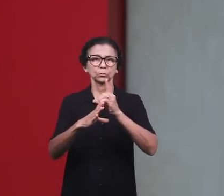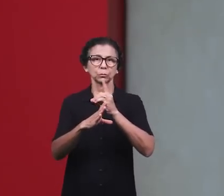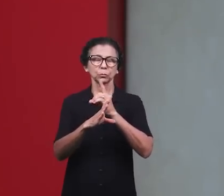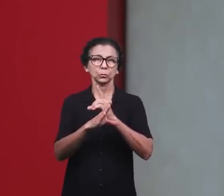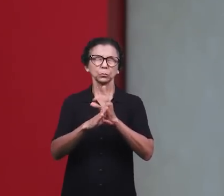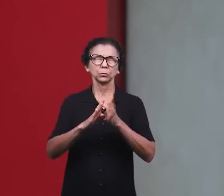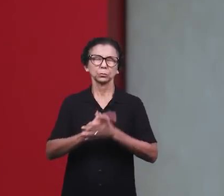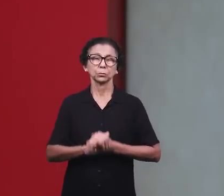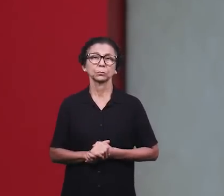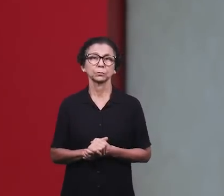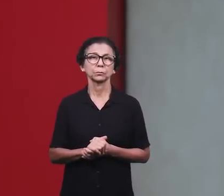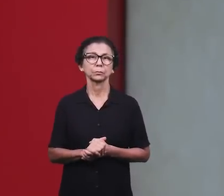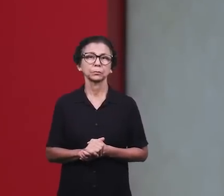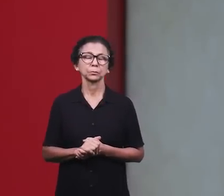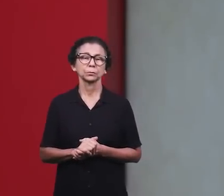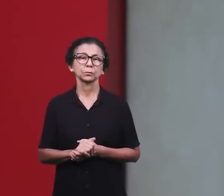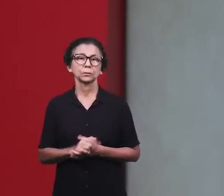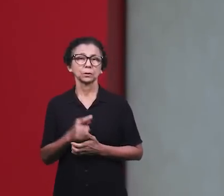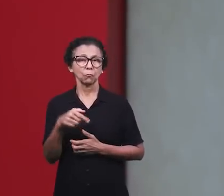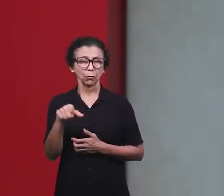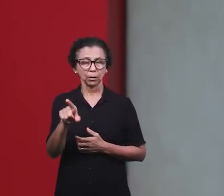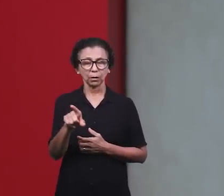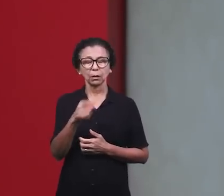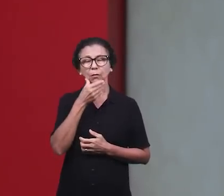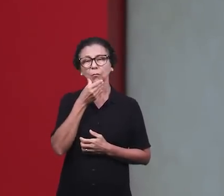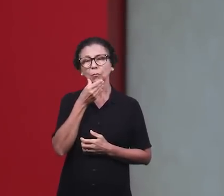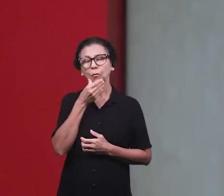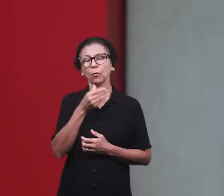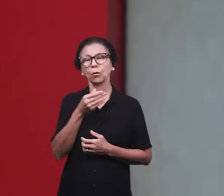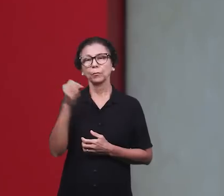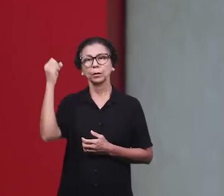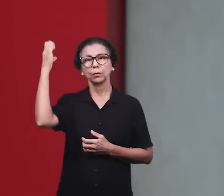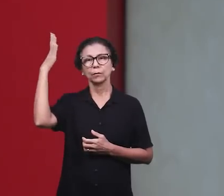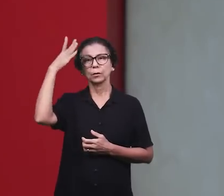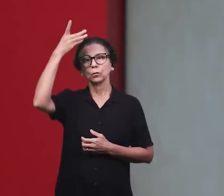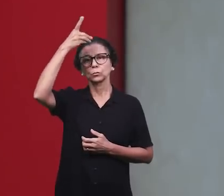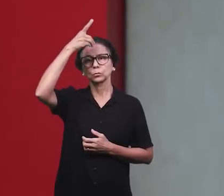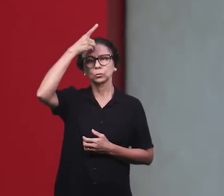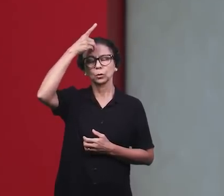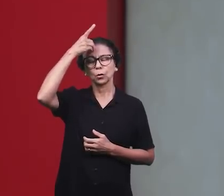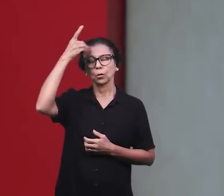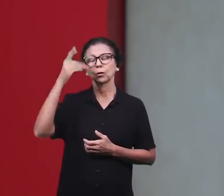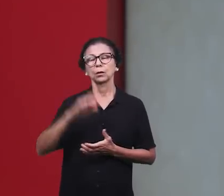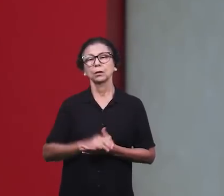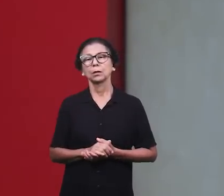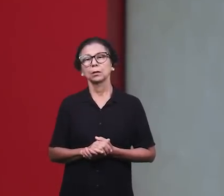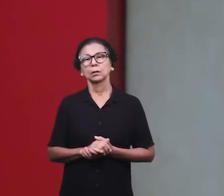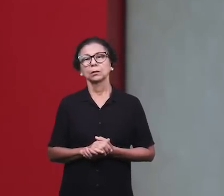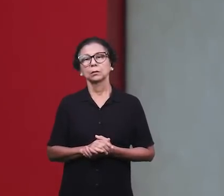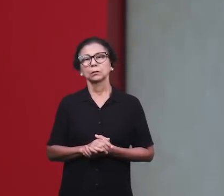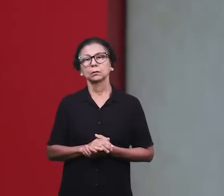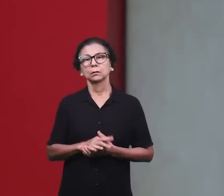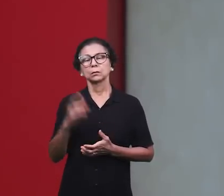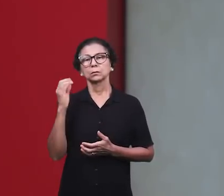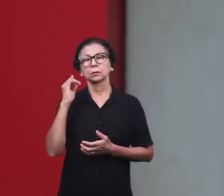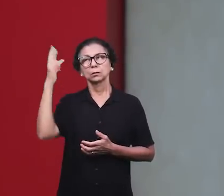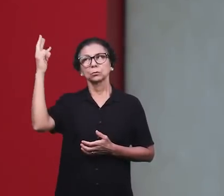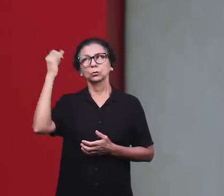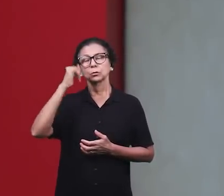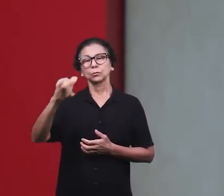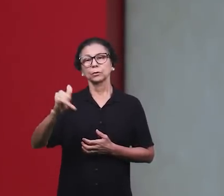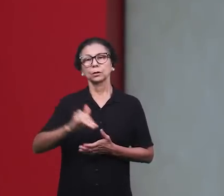a segunda-feira ele teria uma surpresa, de que houve um engano e que ele não seria demitido da